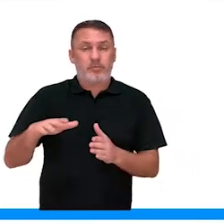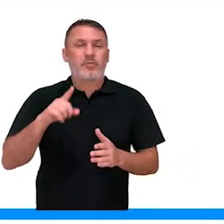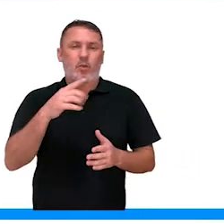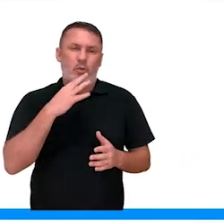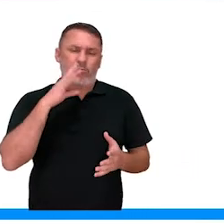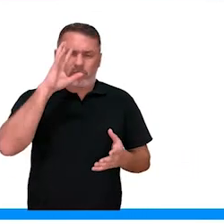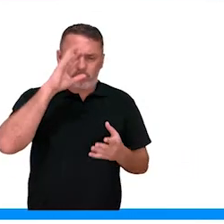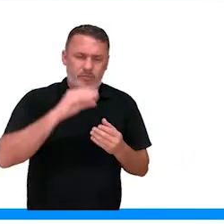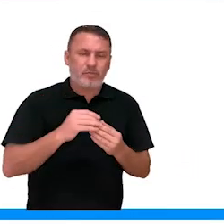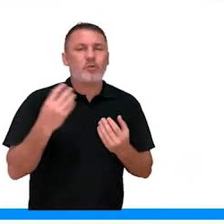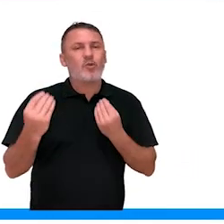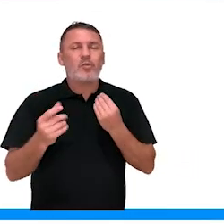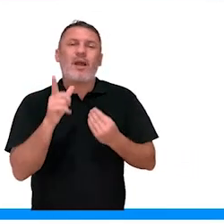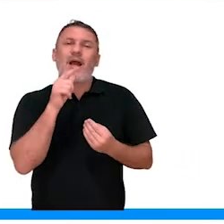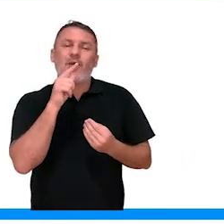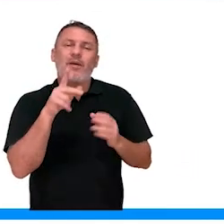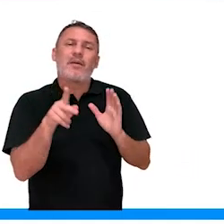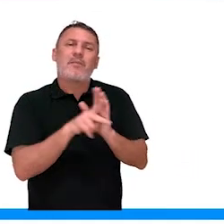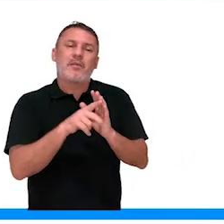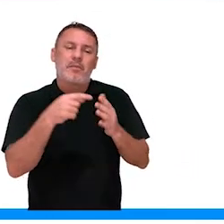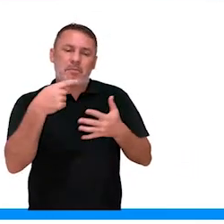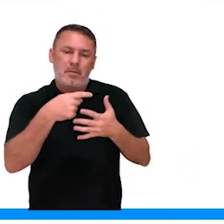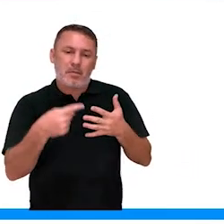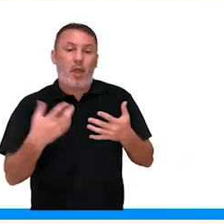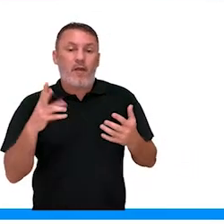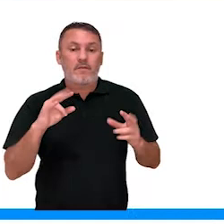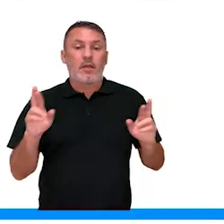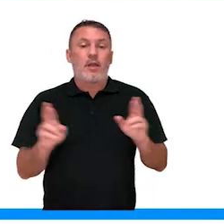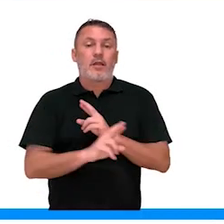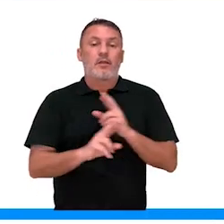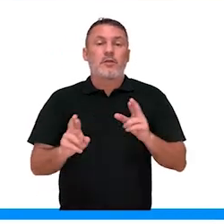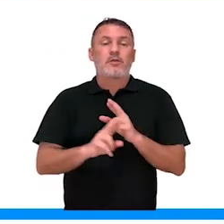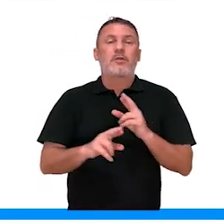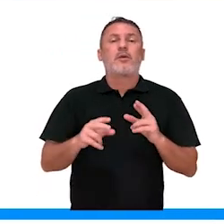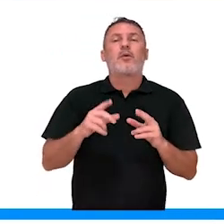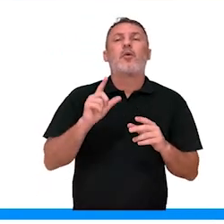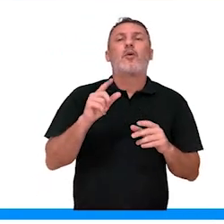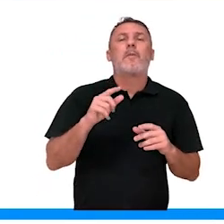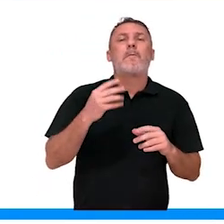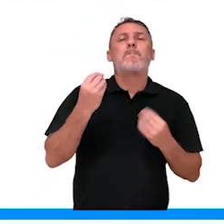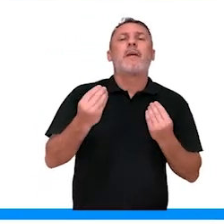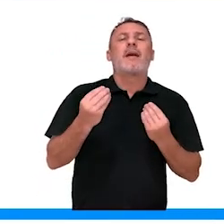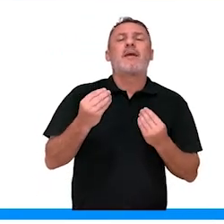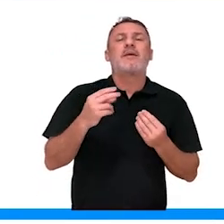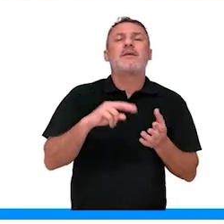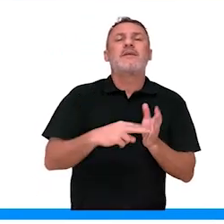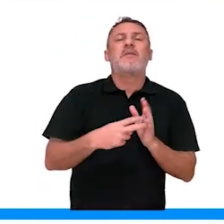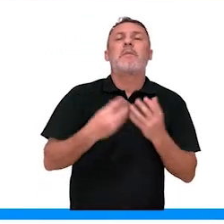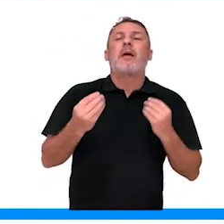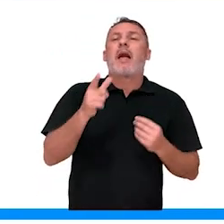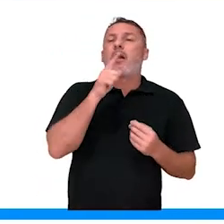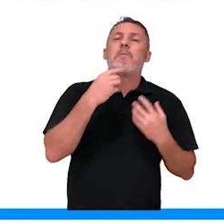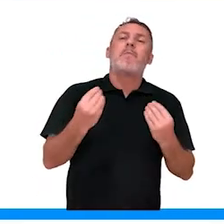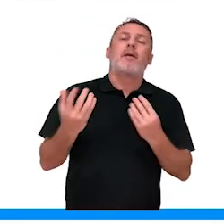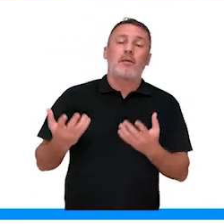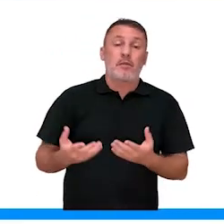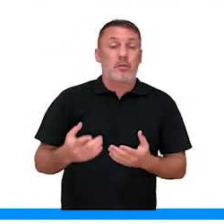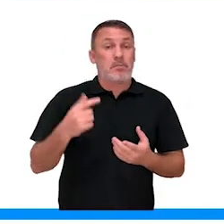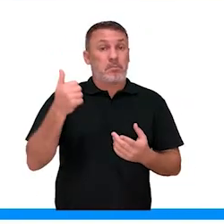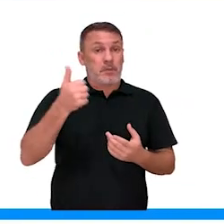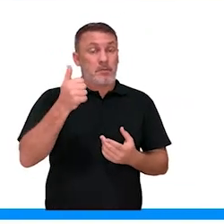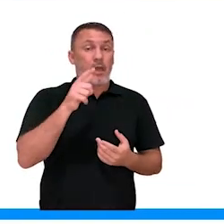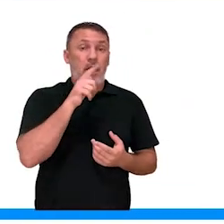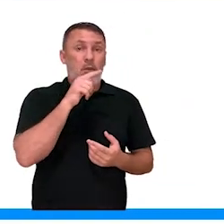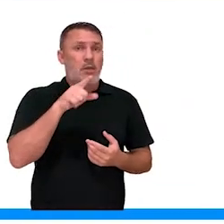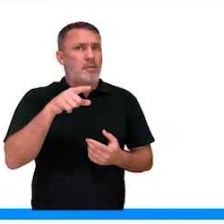Agora que a gente conheceu um pouquinho sobre as propriedades, vamos relacionar ela com as funções da água. Primeiro, a água